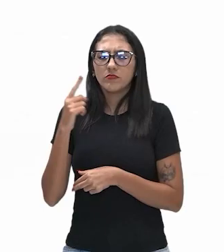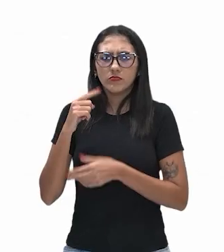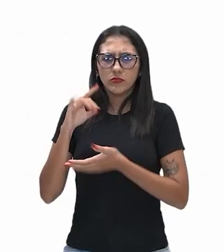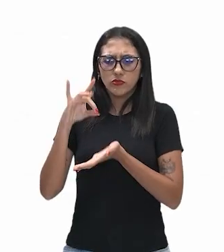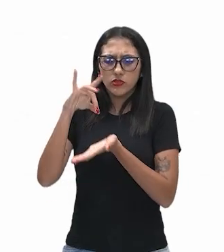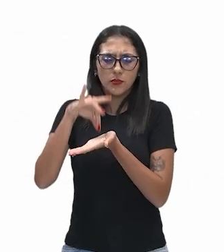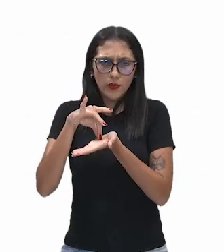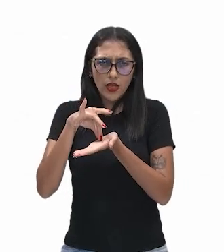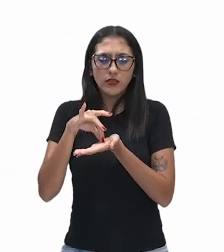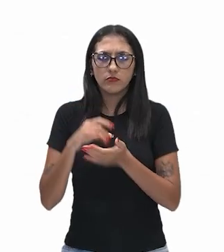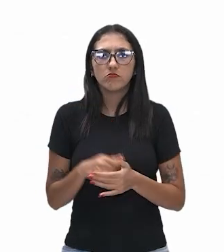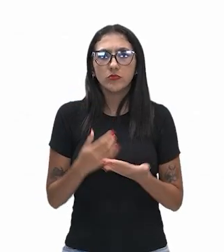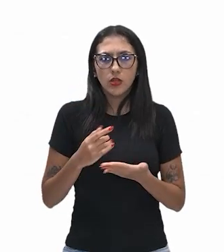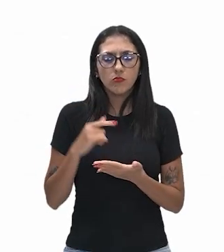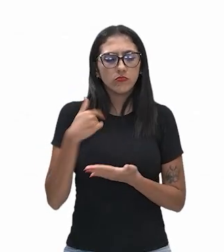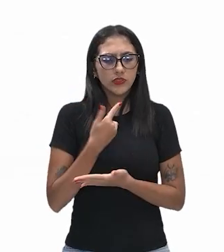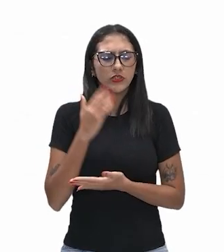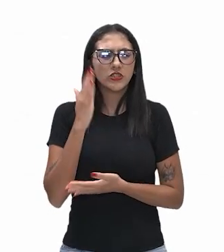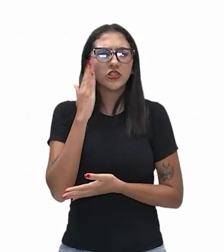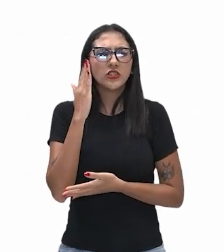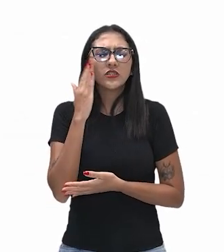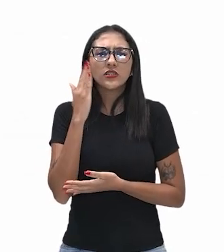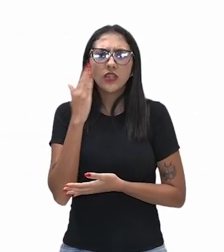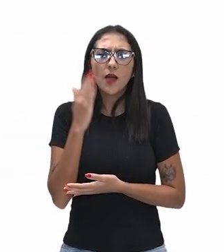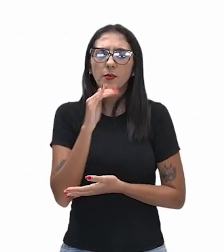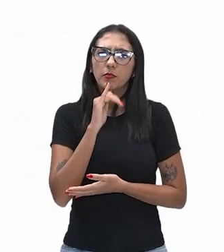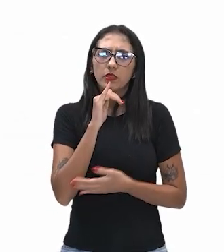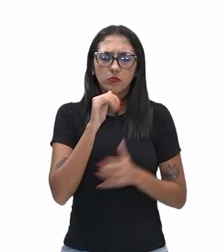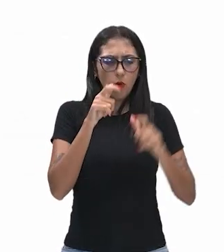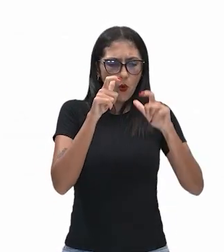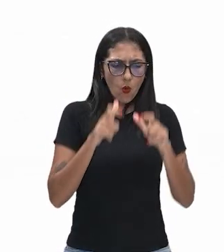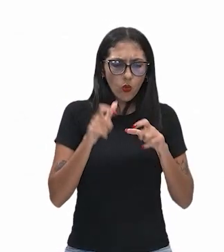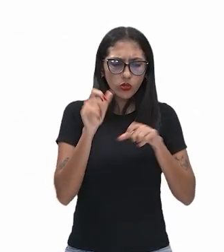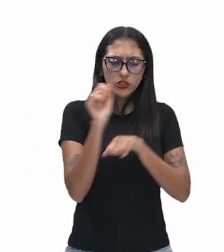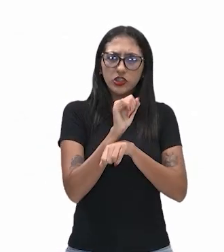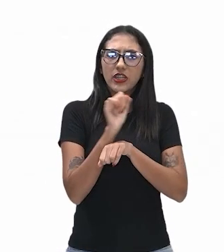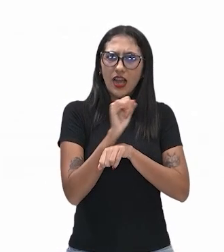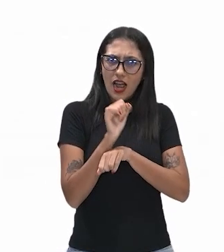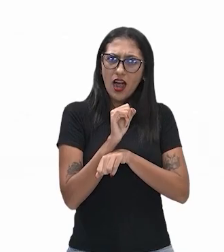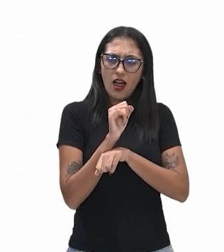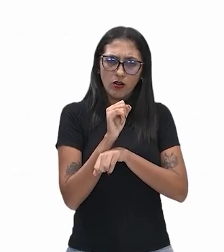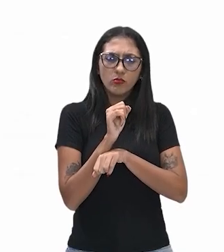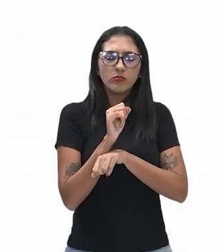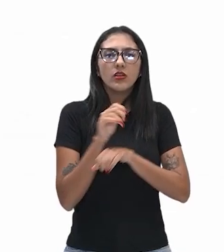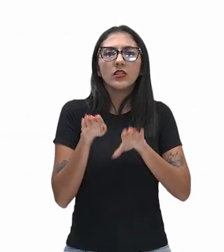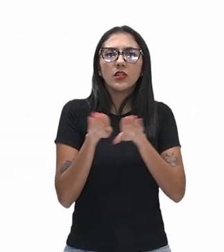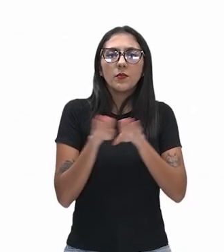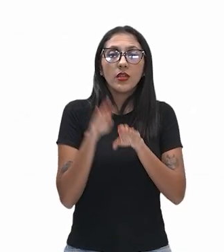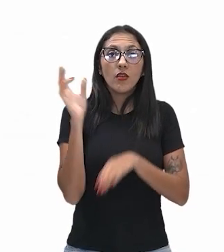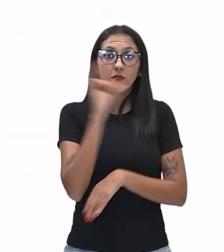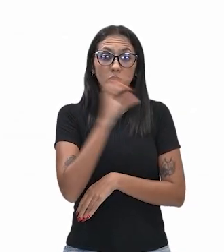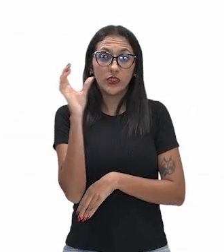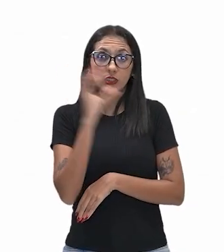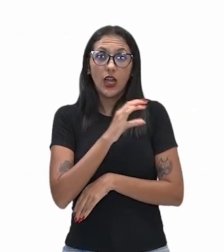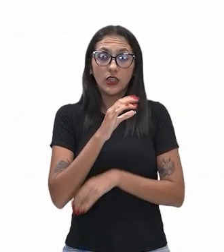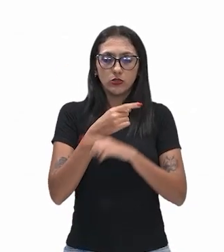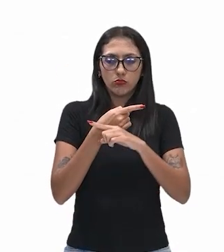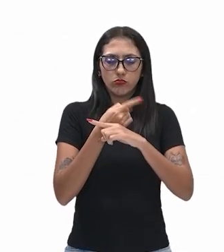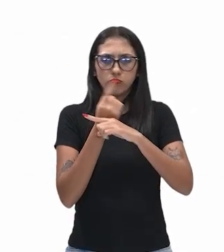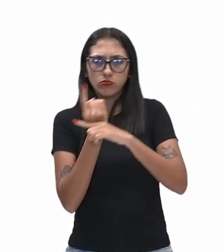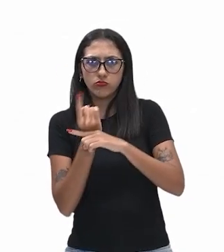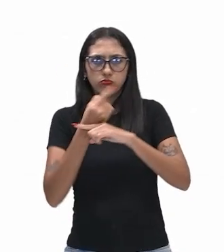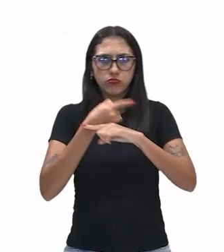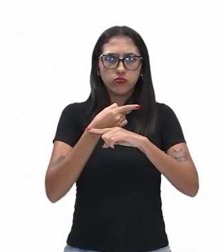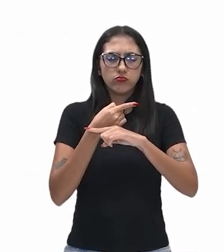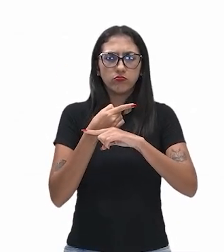onde o carro está e tu sabe exatamente a velocidade que ele se encontra olhando para o velocímetro. Com o GPS, por exemplo, tu pode localizar esse